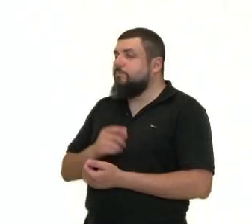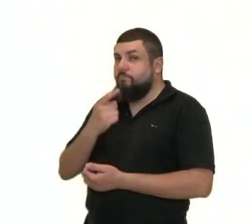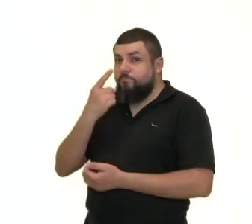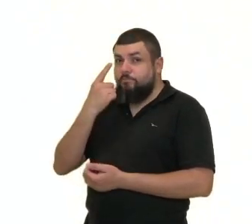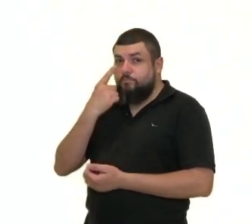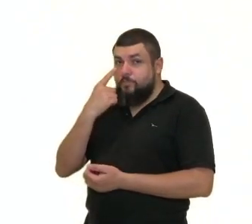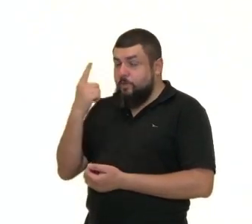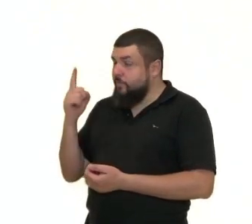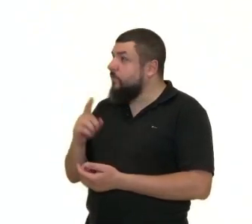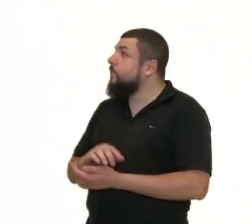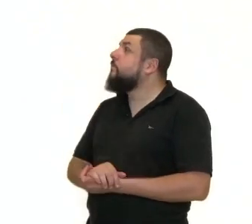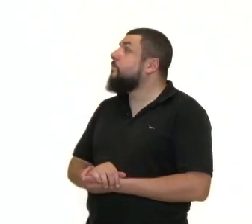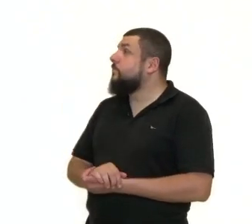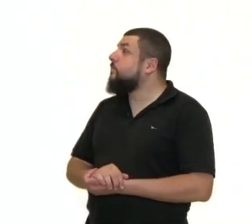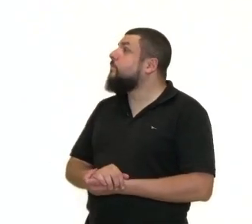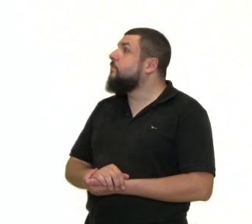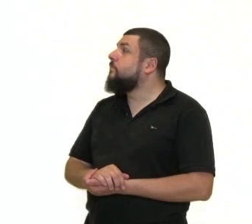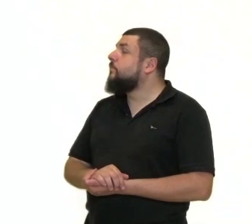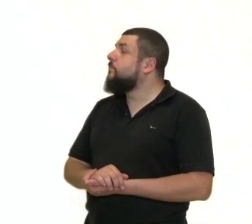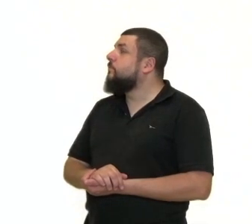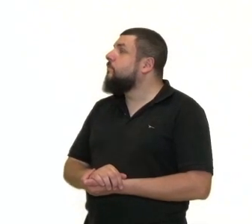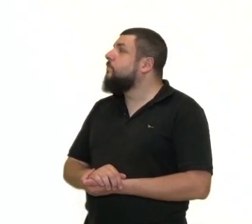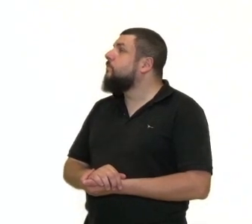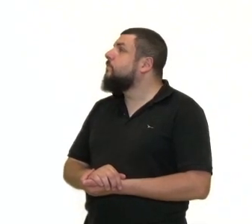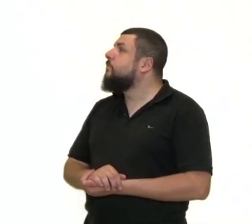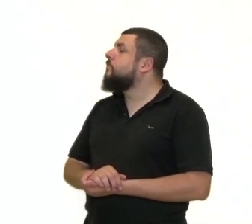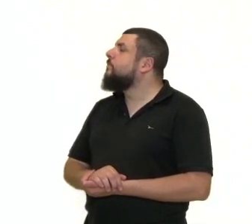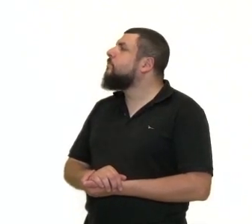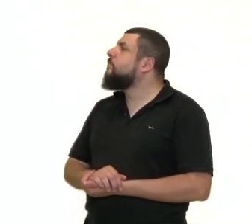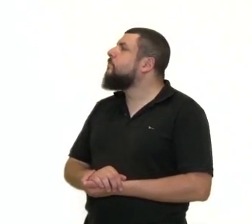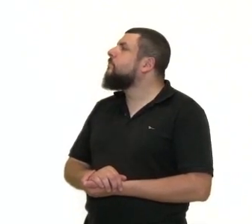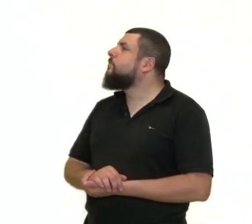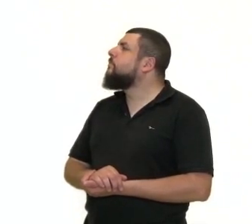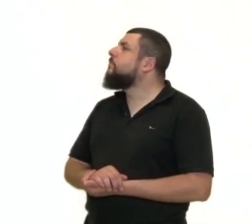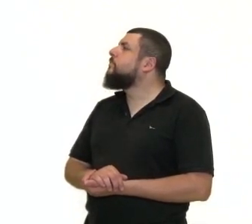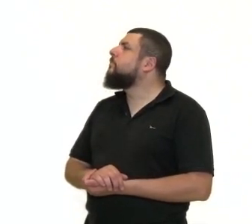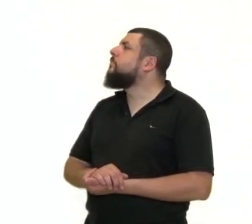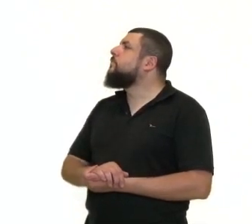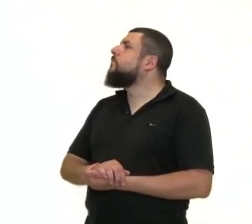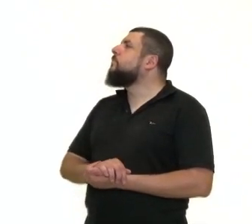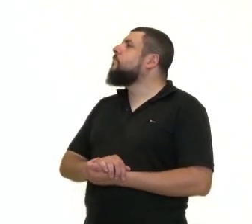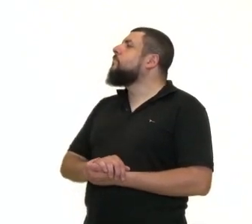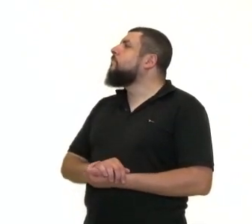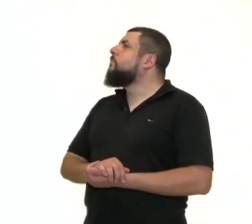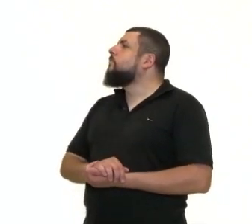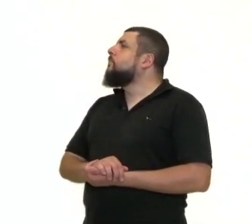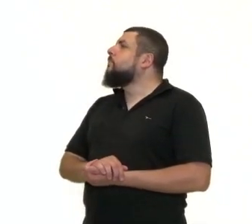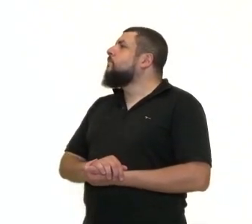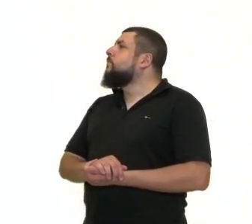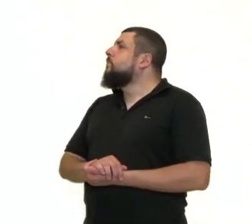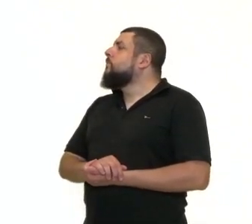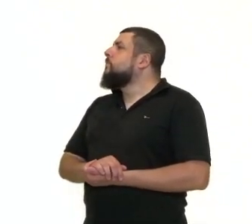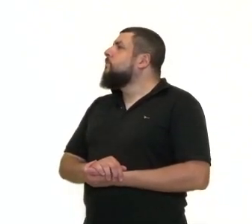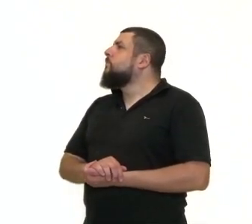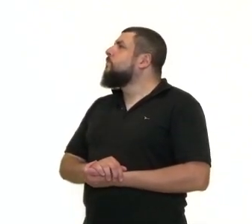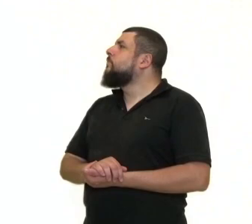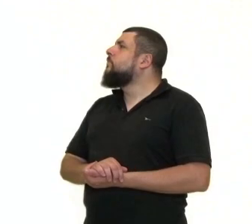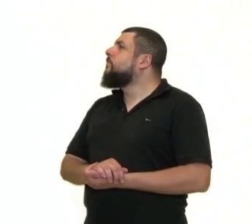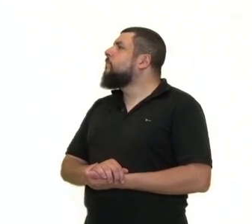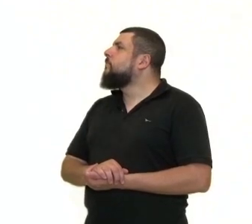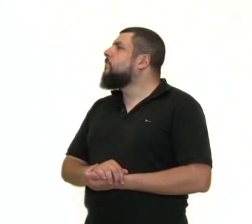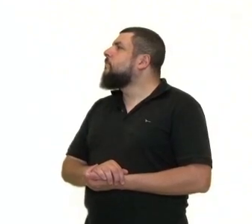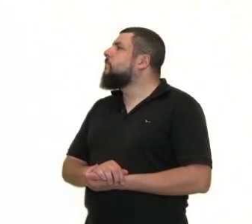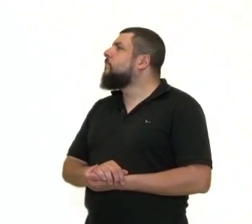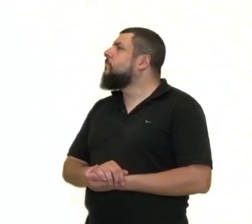solicitar cancelamento de serviço. Portanto, todos os atendentes devem ter competência para lidar com esse tipo de